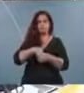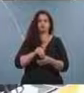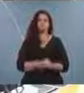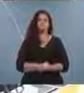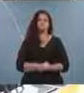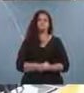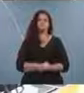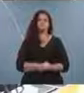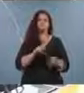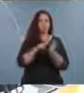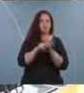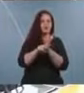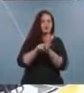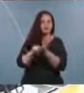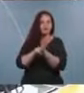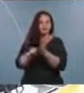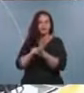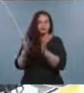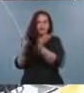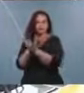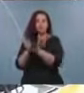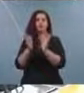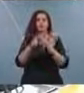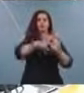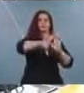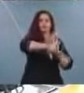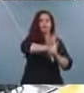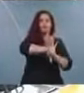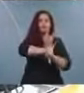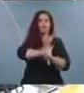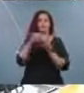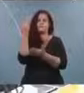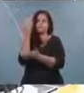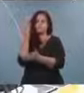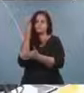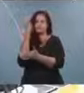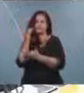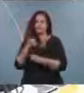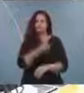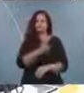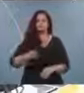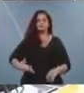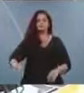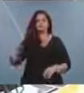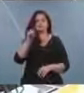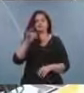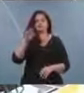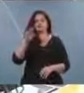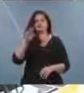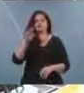essas quadrilhas e seus líderes. Quero parabenizar o deputado federal General Girão por ter atuado junto ao ministro da